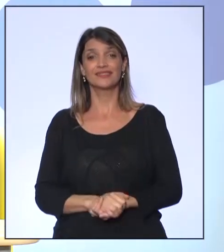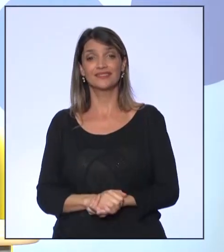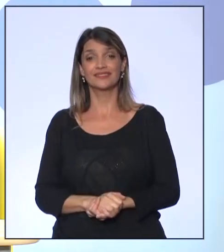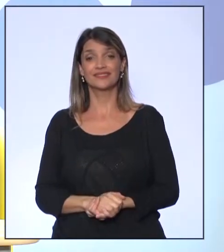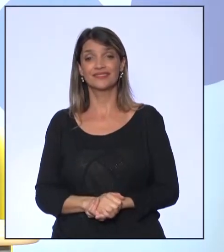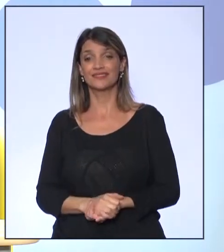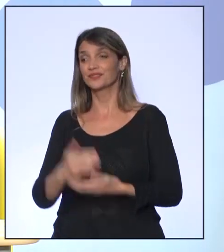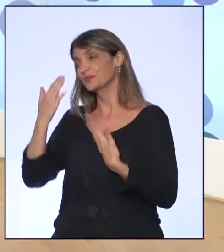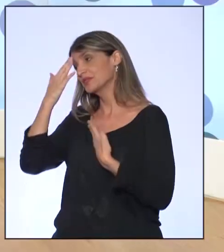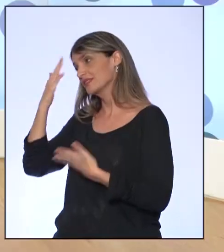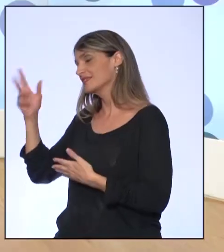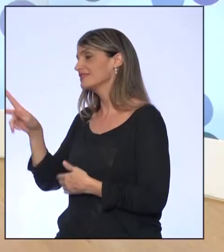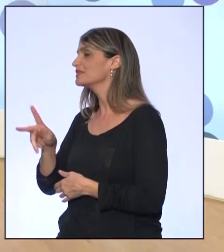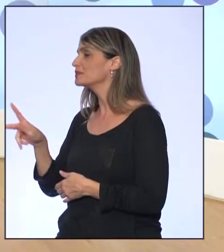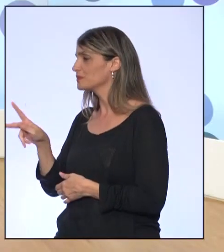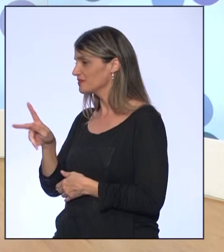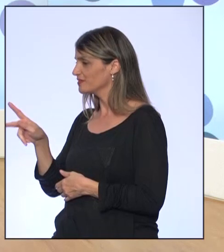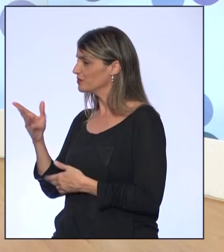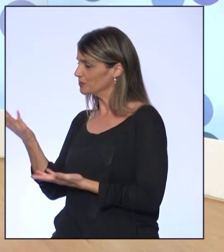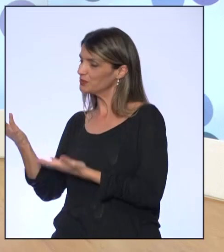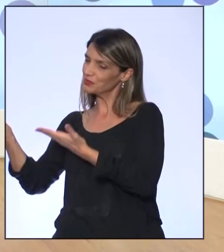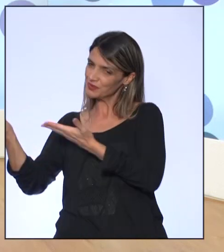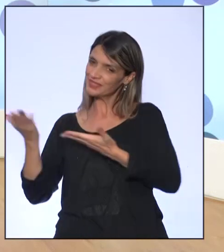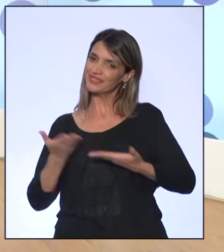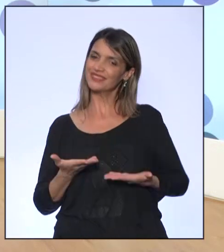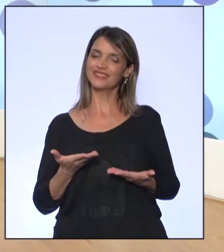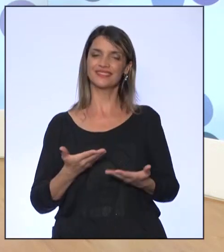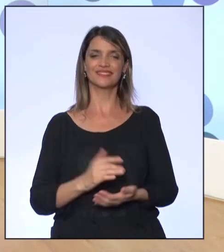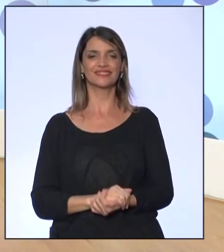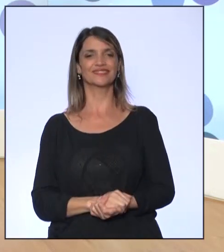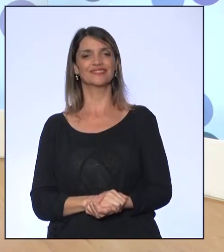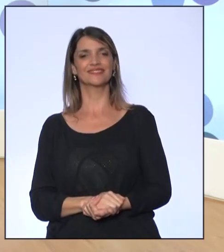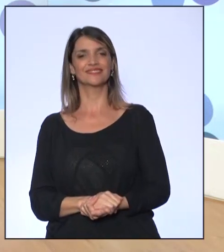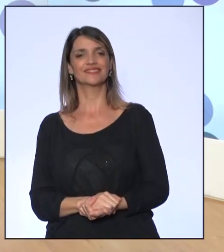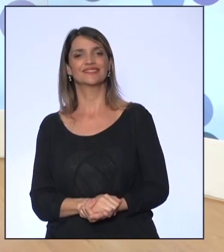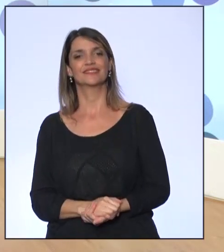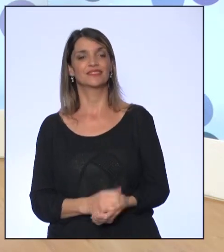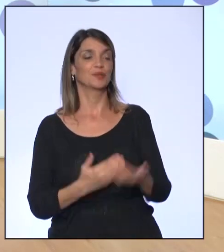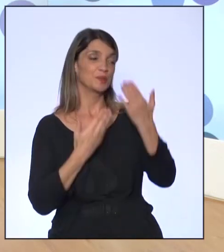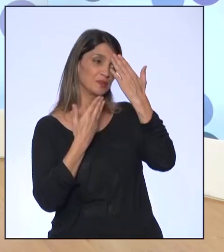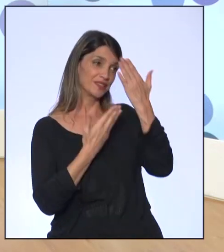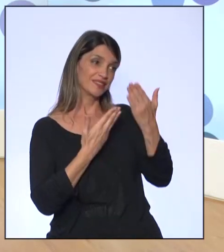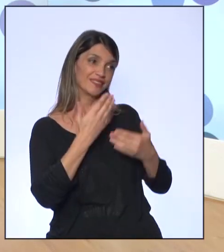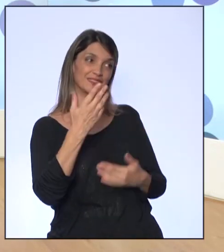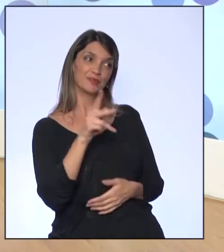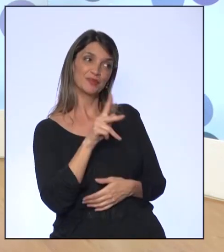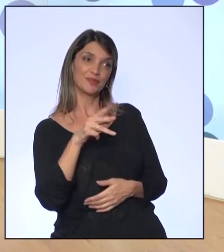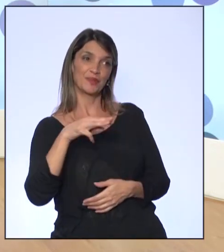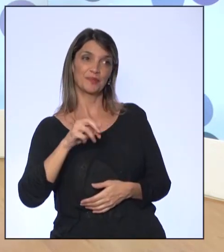Muito obrigada, professora, por ter aceitado o nosso convite, tá? Obrigada, professora Márcia.